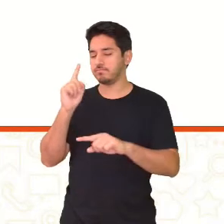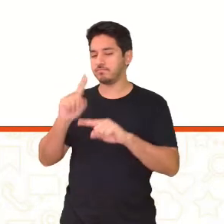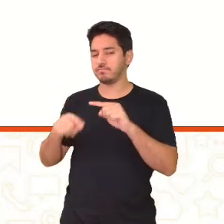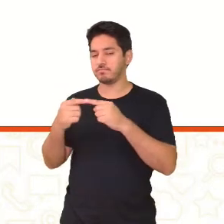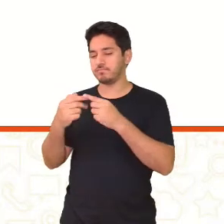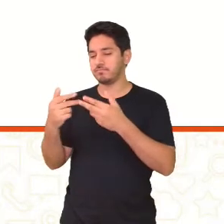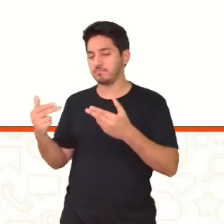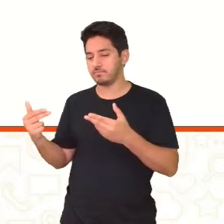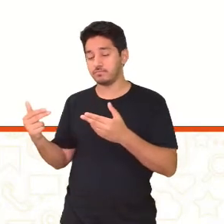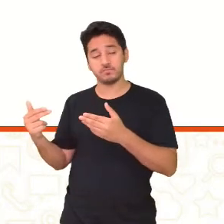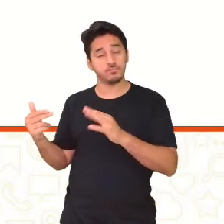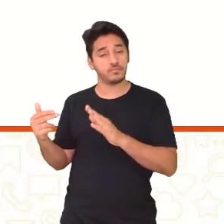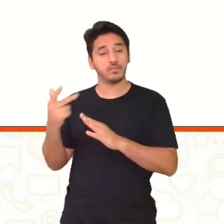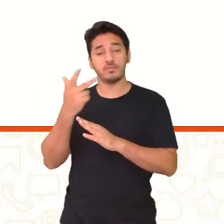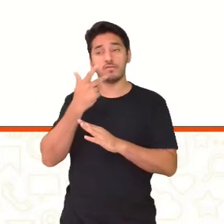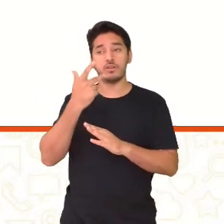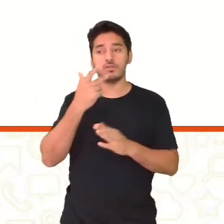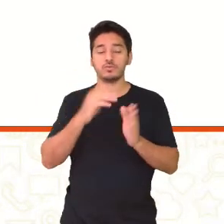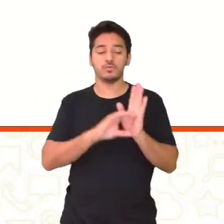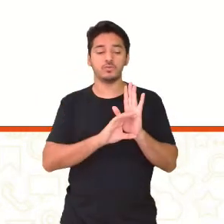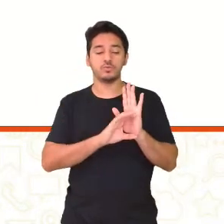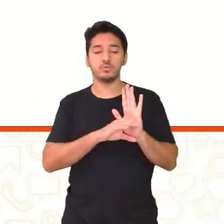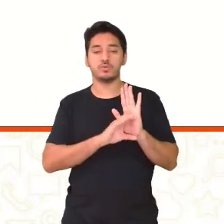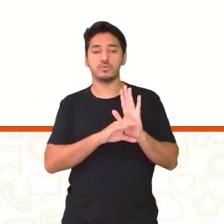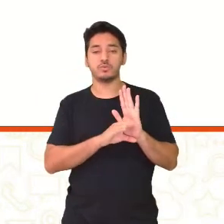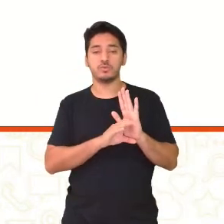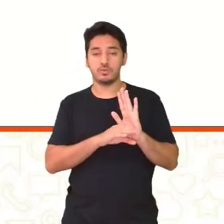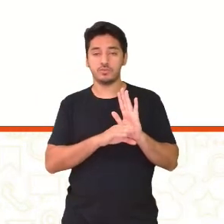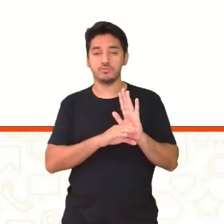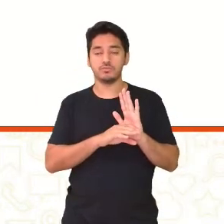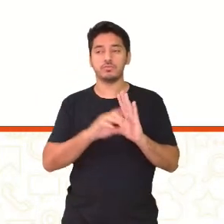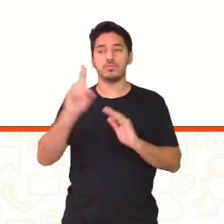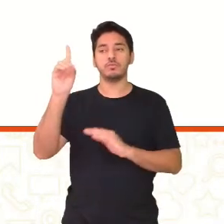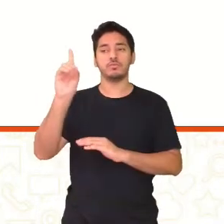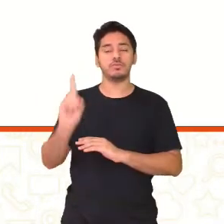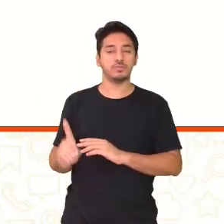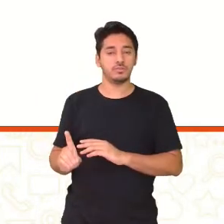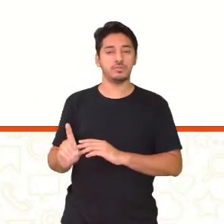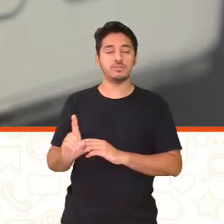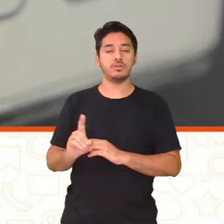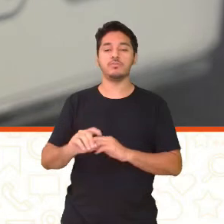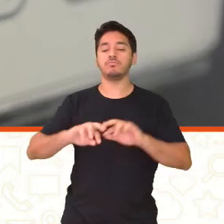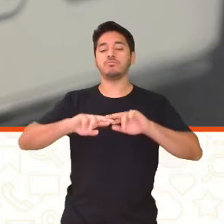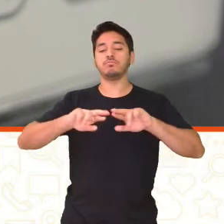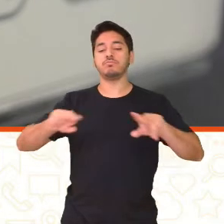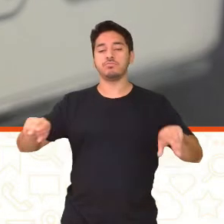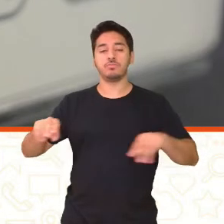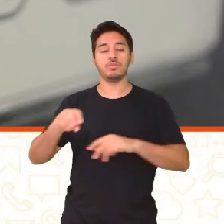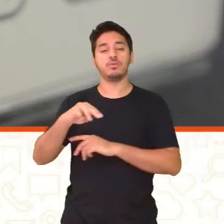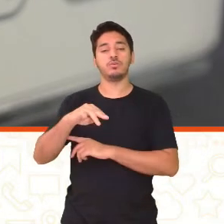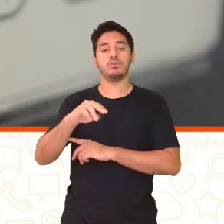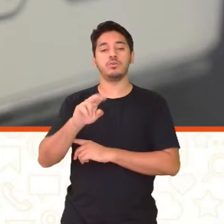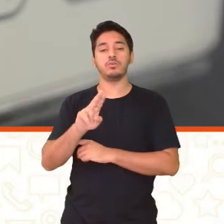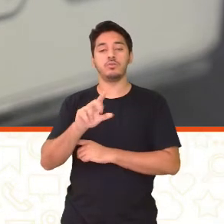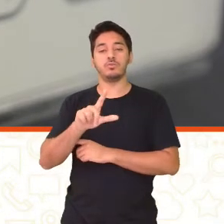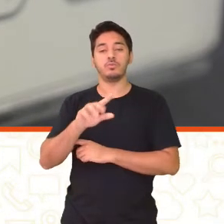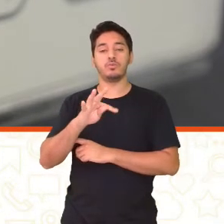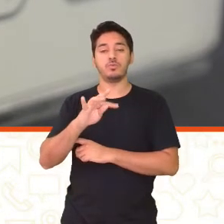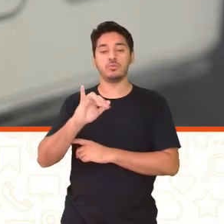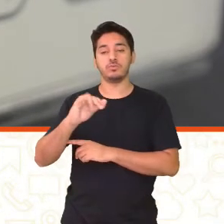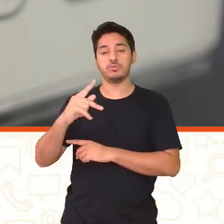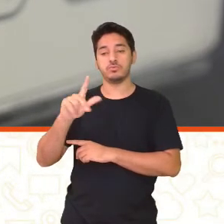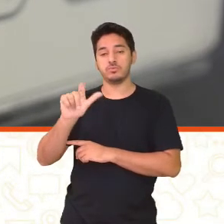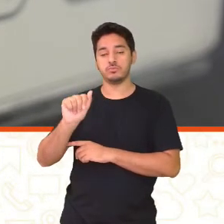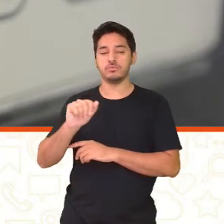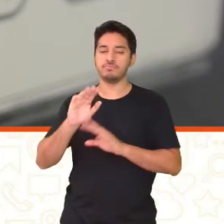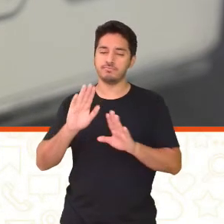atividades, vamos falar sobre o conceito da deficiência múltipla. De acordo com a